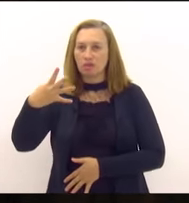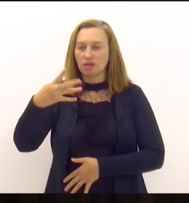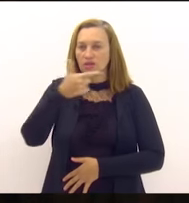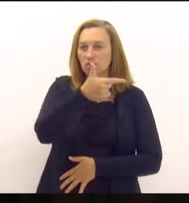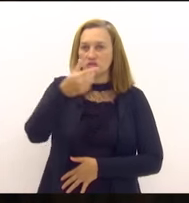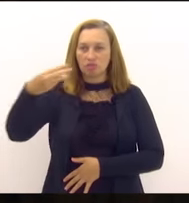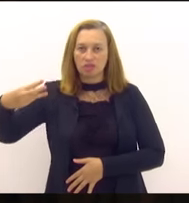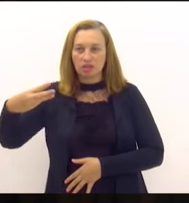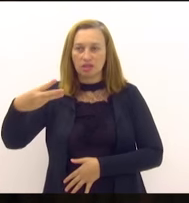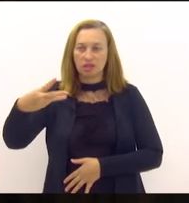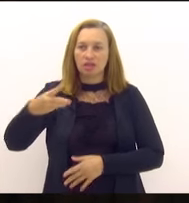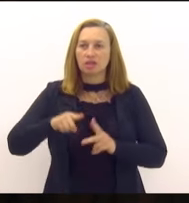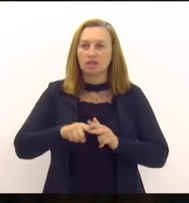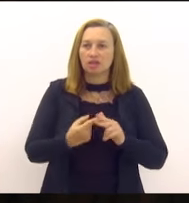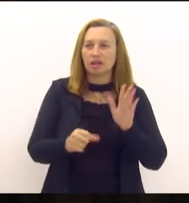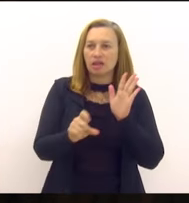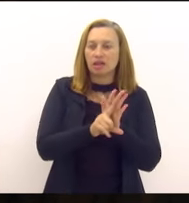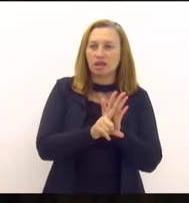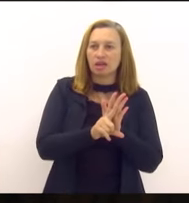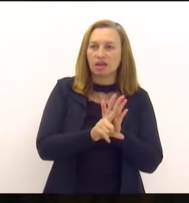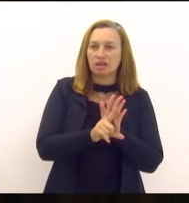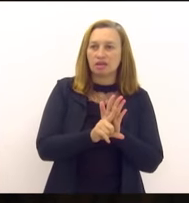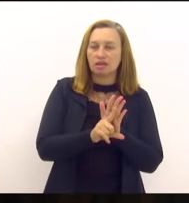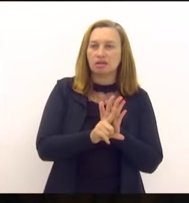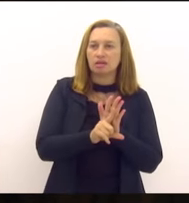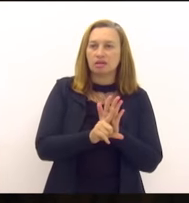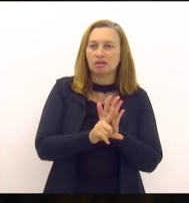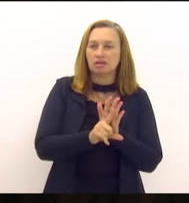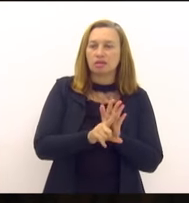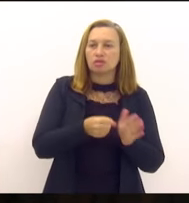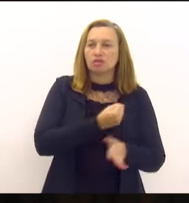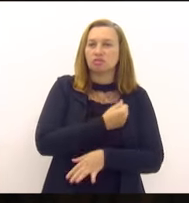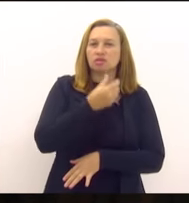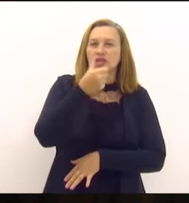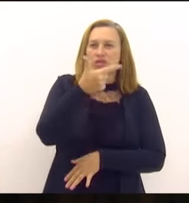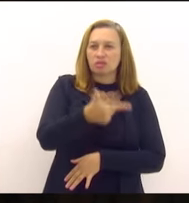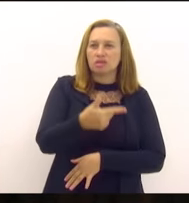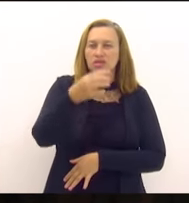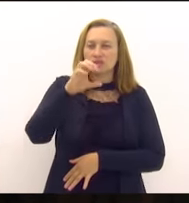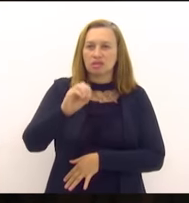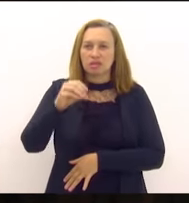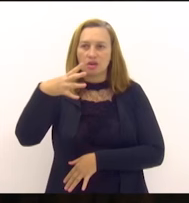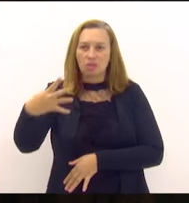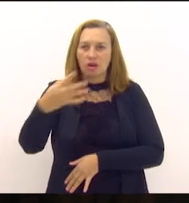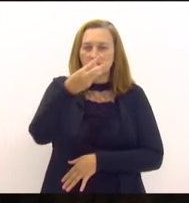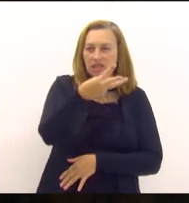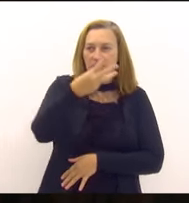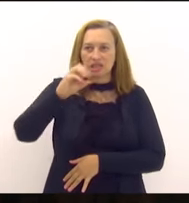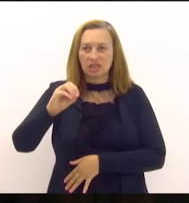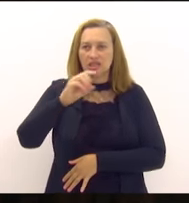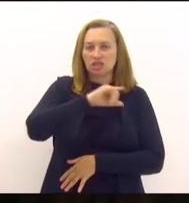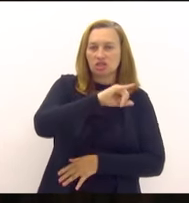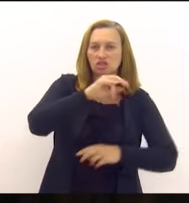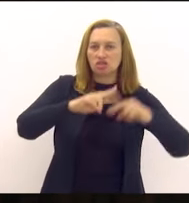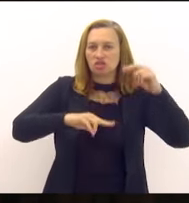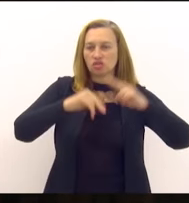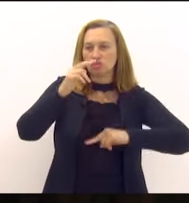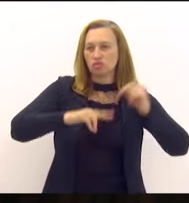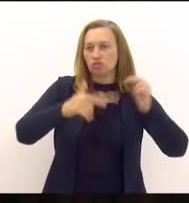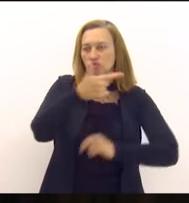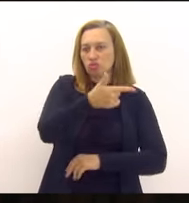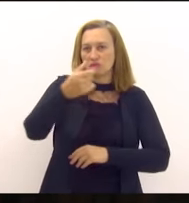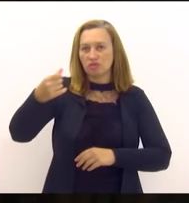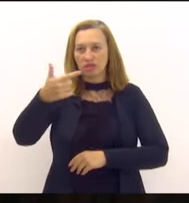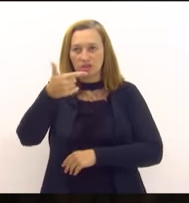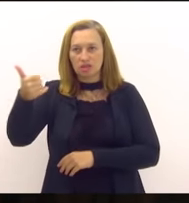34 2023, que altera a lei complementar de número 204, de 30 de junho de 22, que